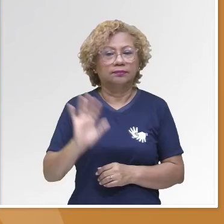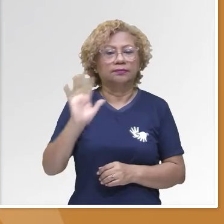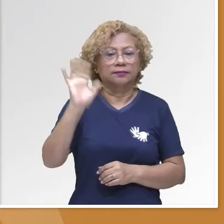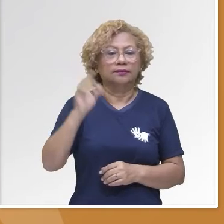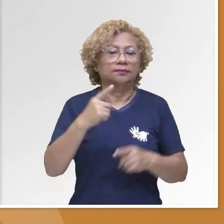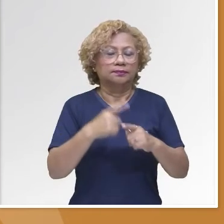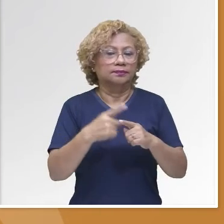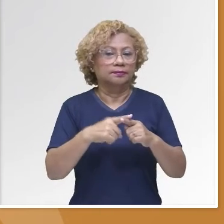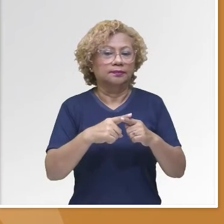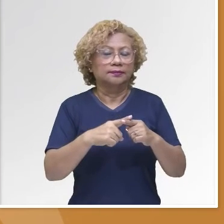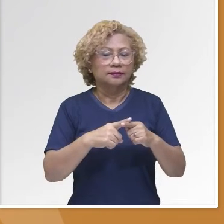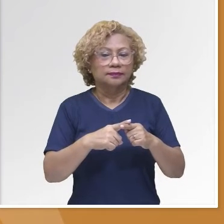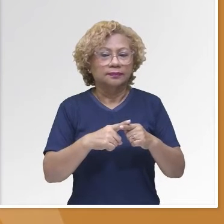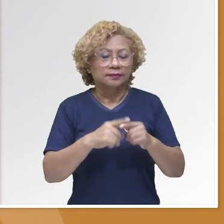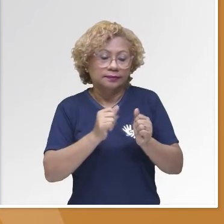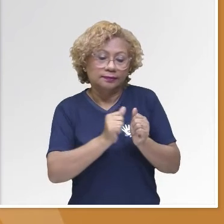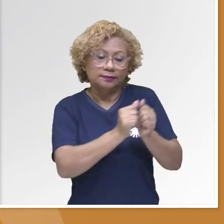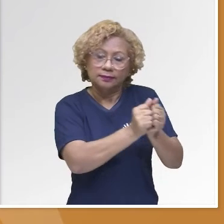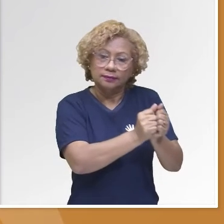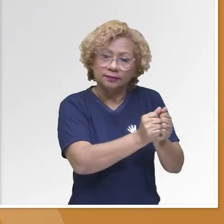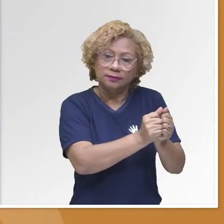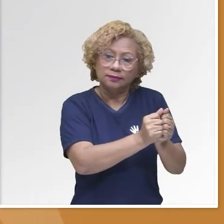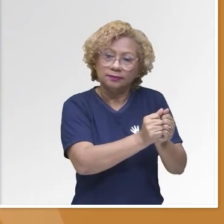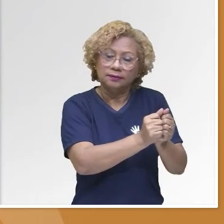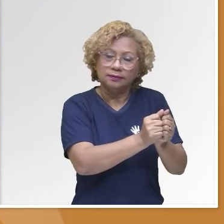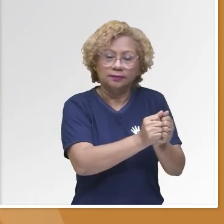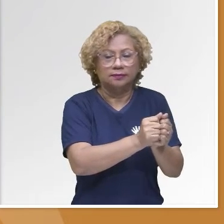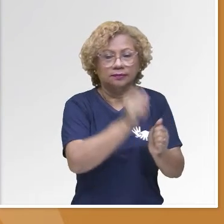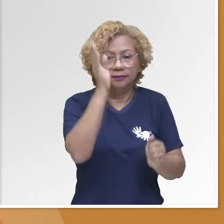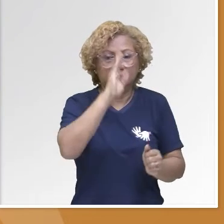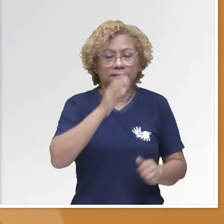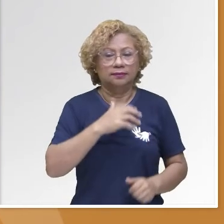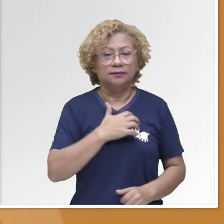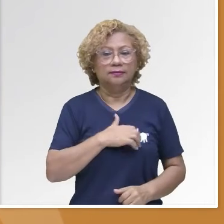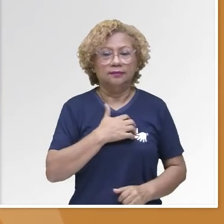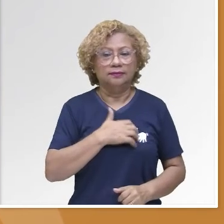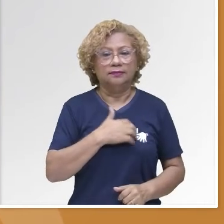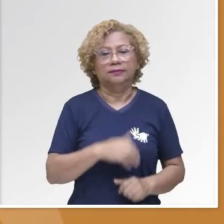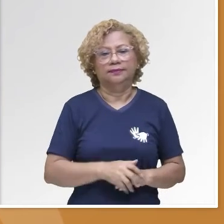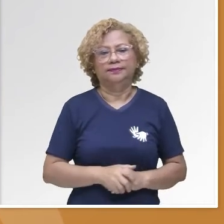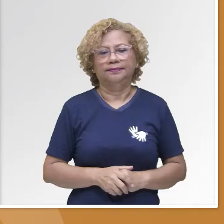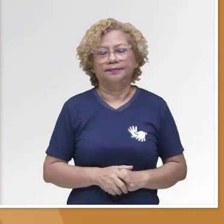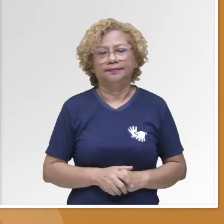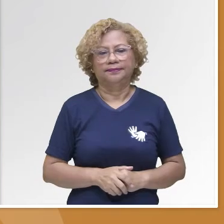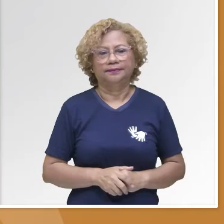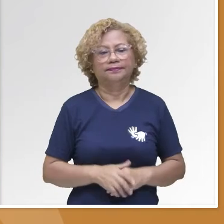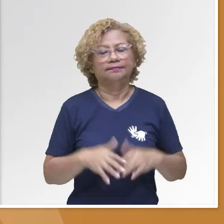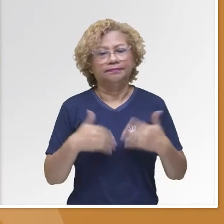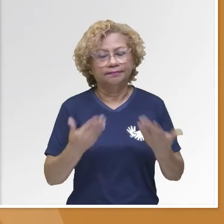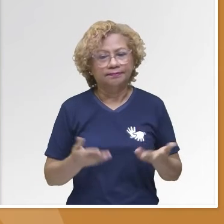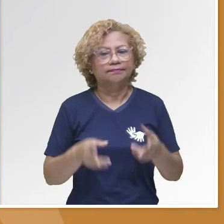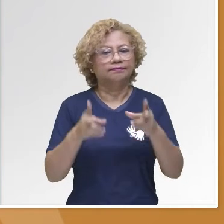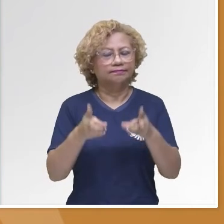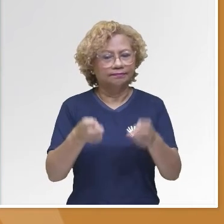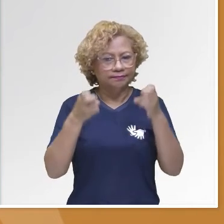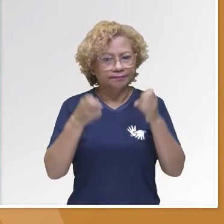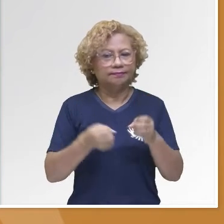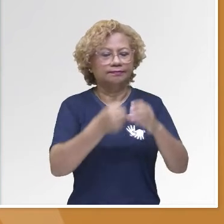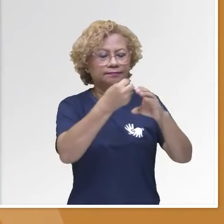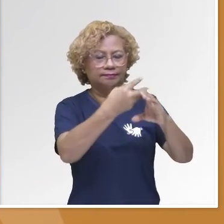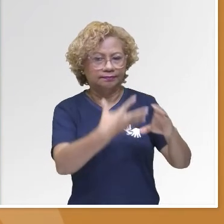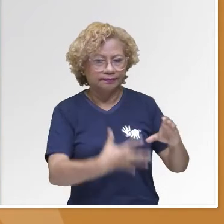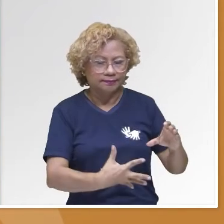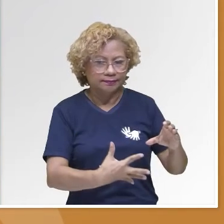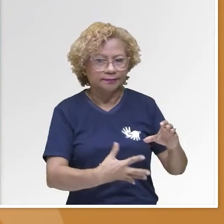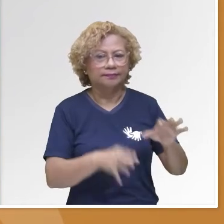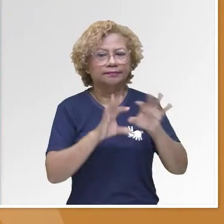que pode até facilitar a venda desses produtos para outros países, tá? Então, a gente verifica as características da zona de